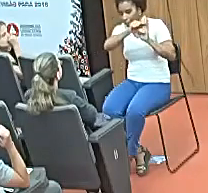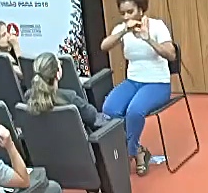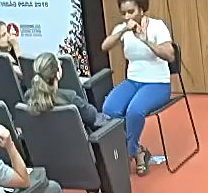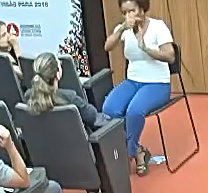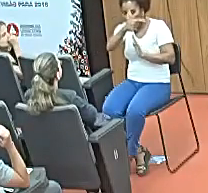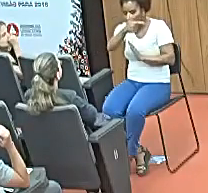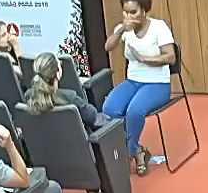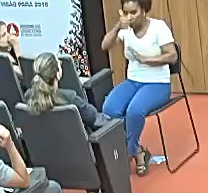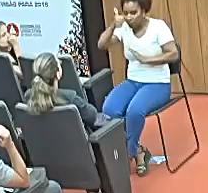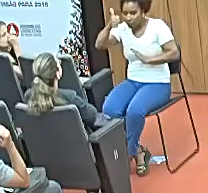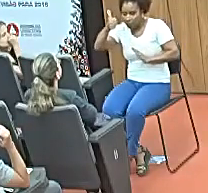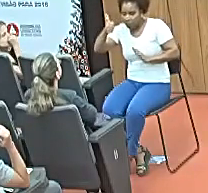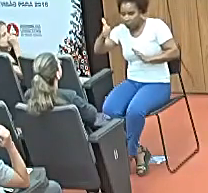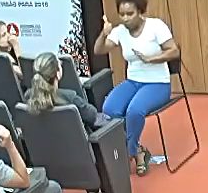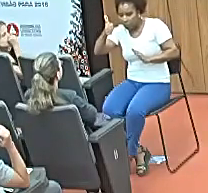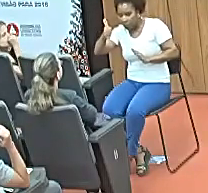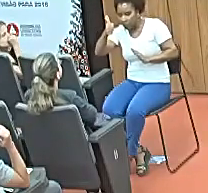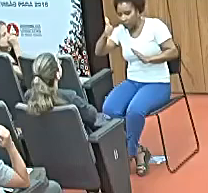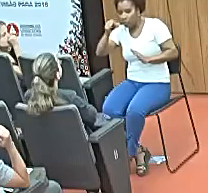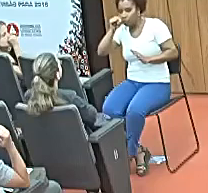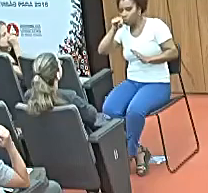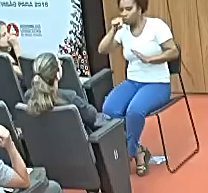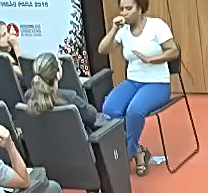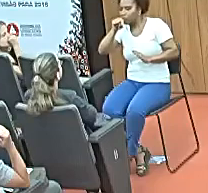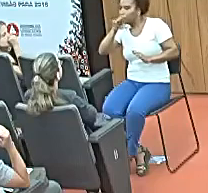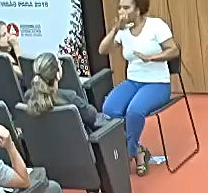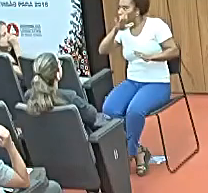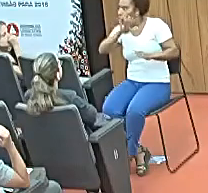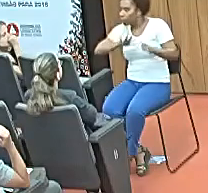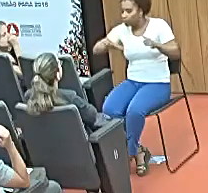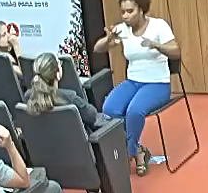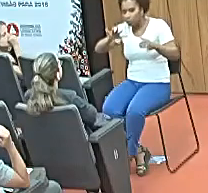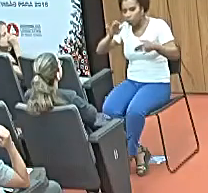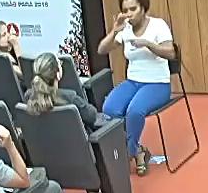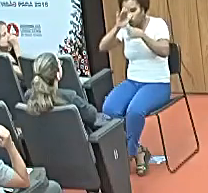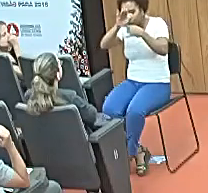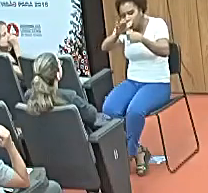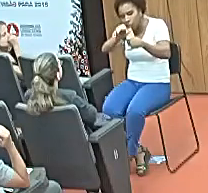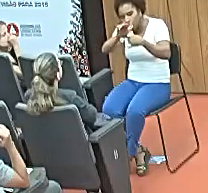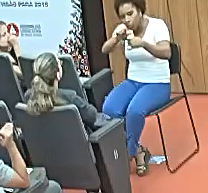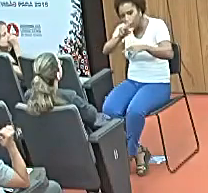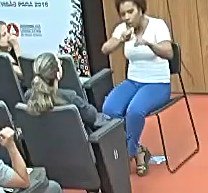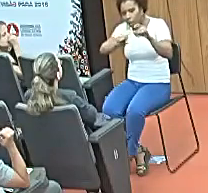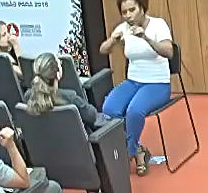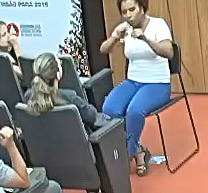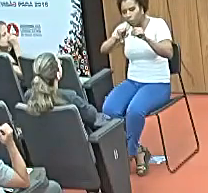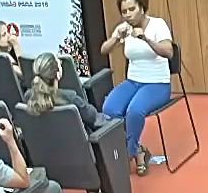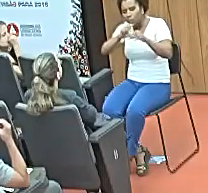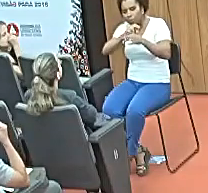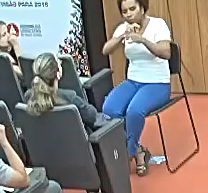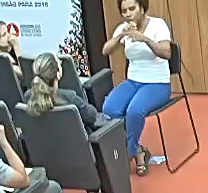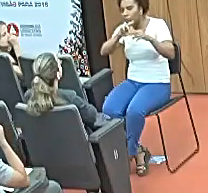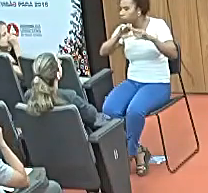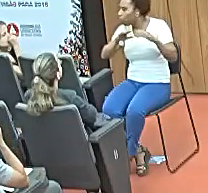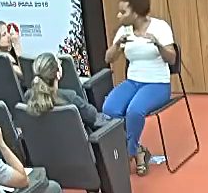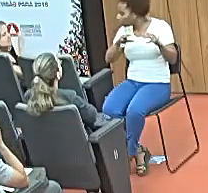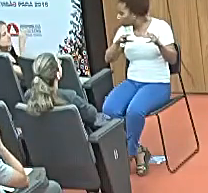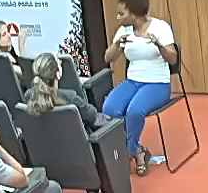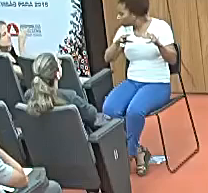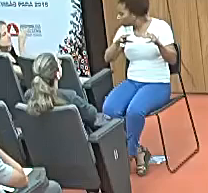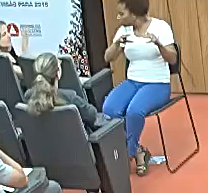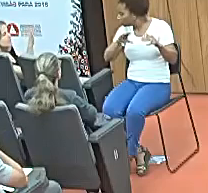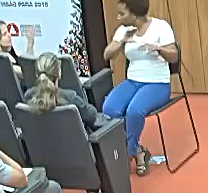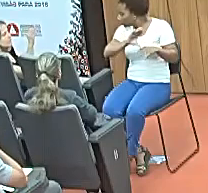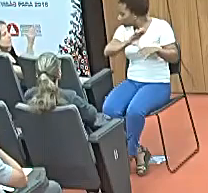das suas com vistas a apoiar as ações do conselho dos fóruns regionais de assistência social